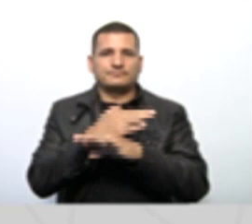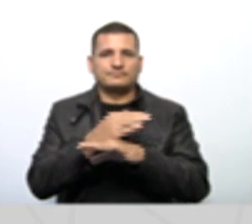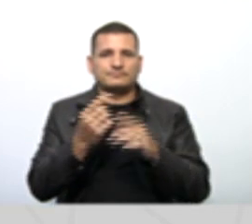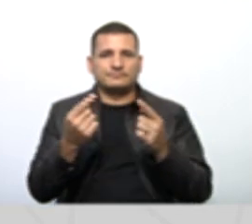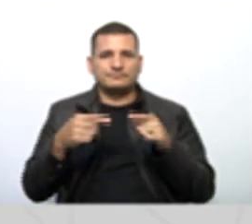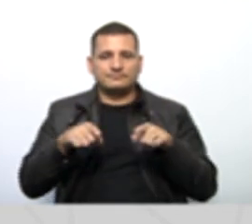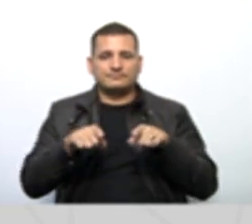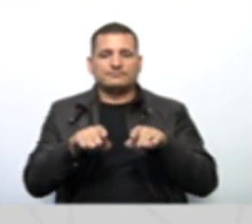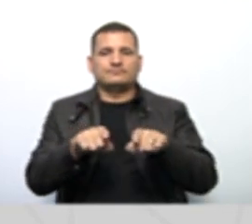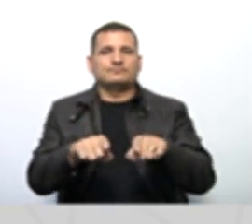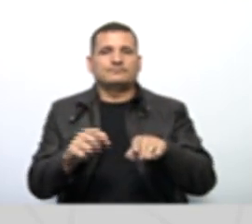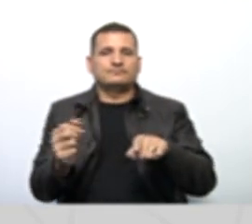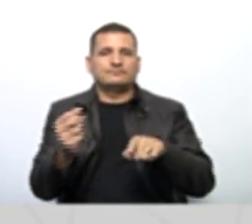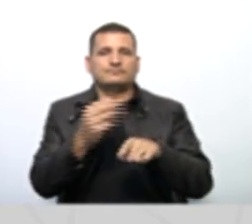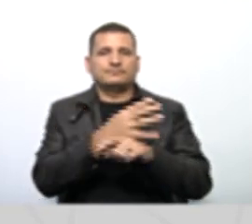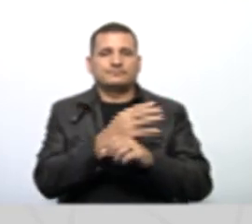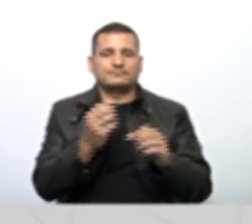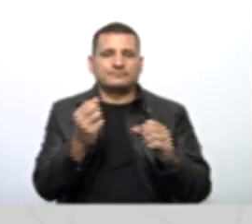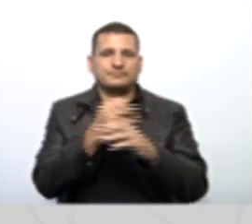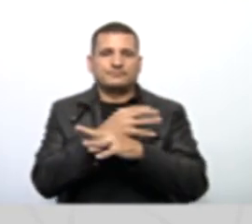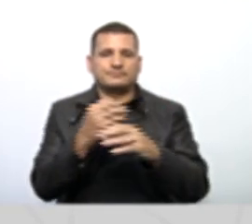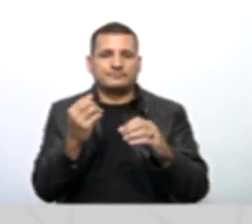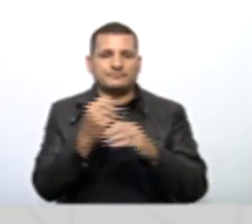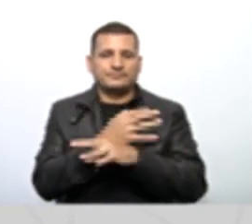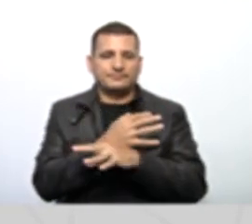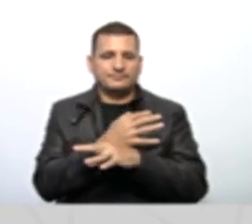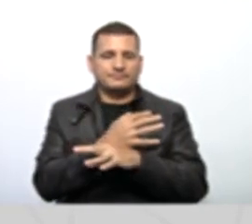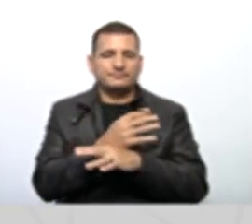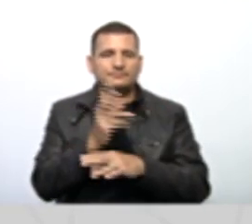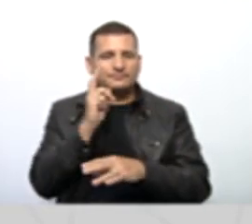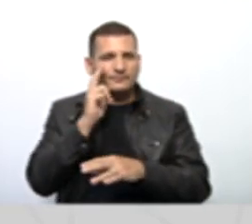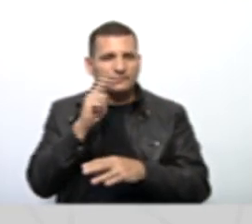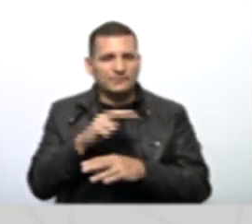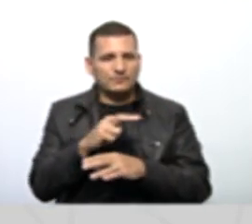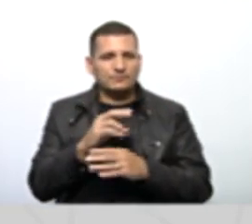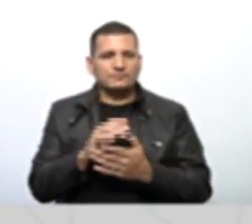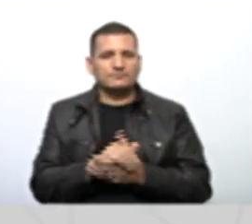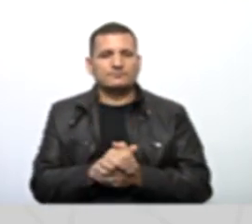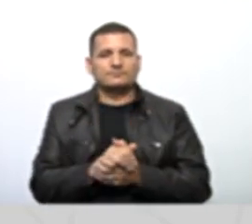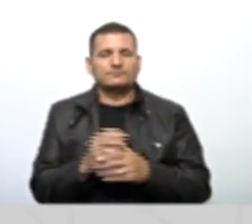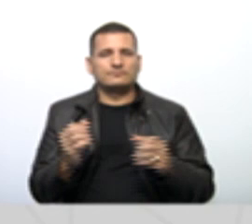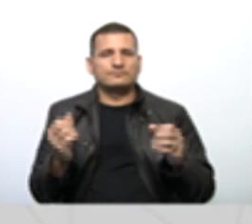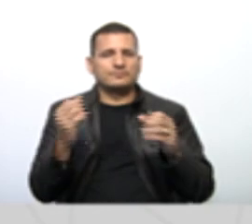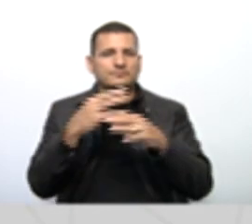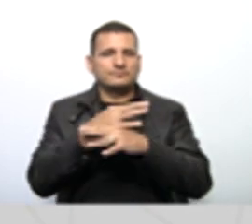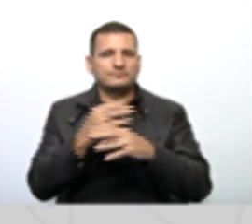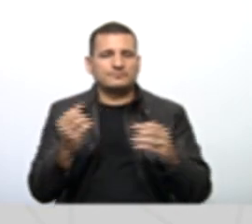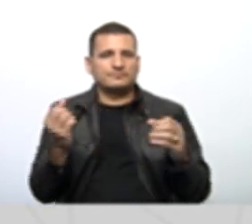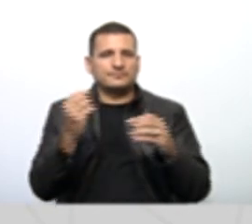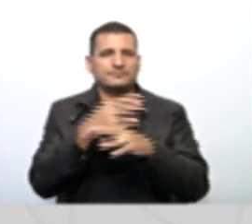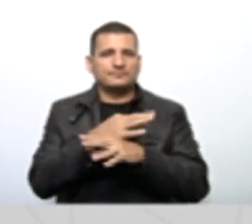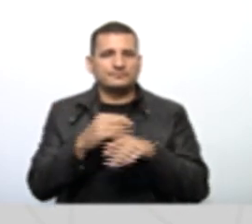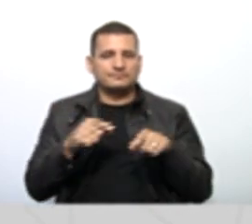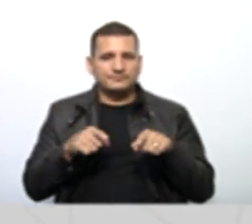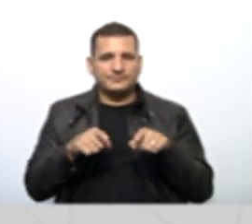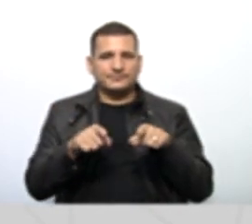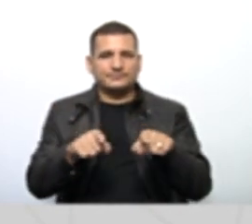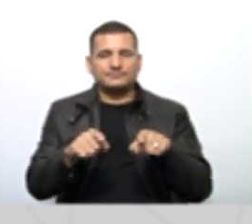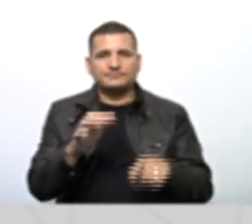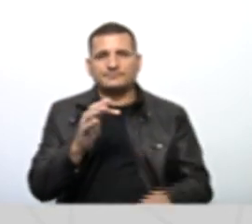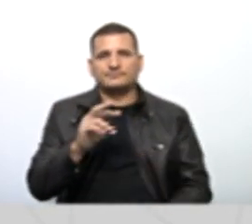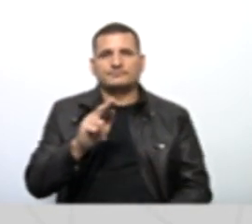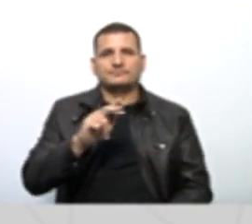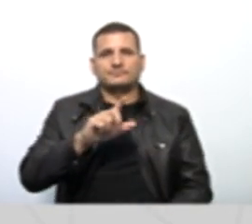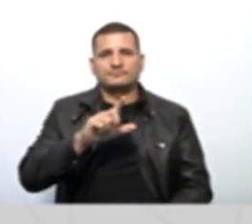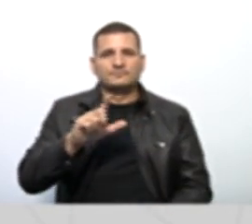simultânea nós vimos que forma simultânea nos dois sentidos pessoal é o que é full duplex